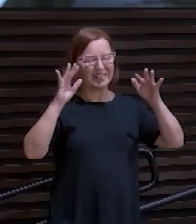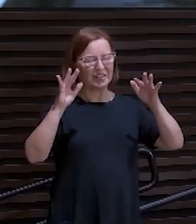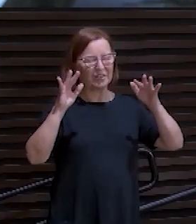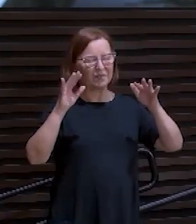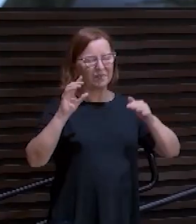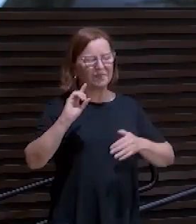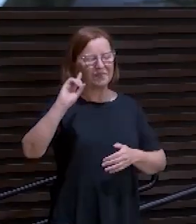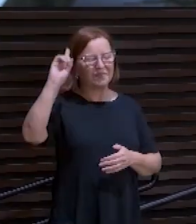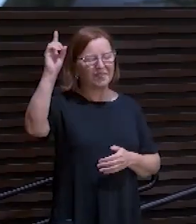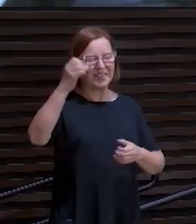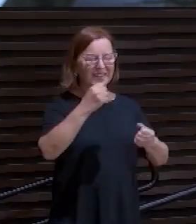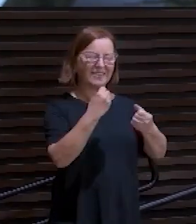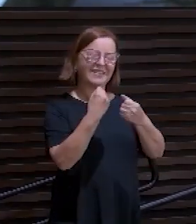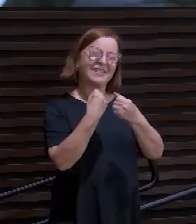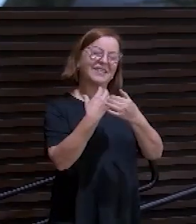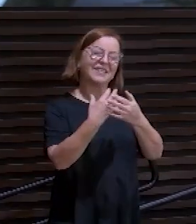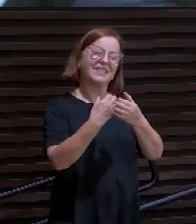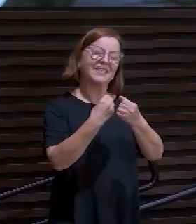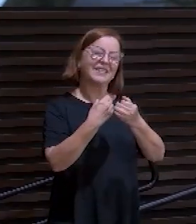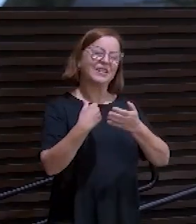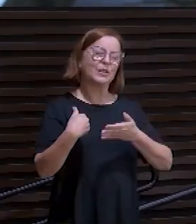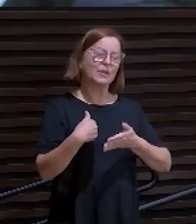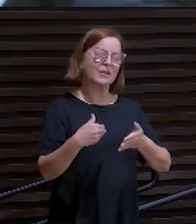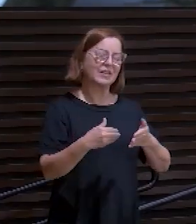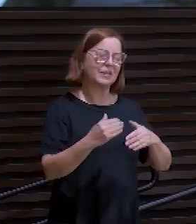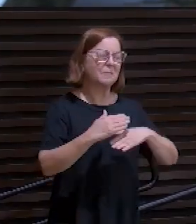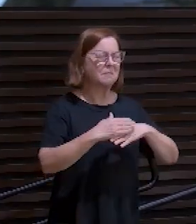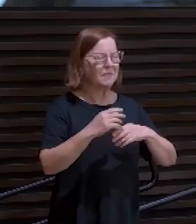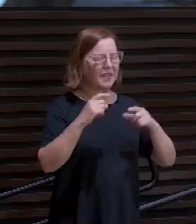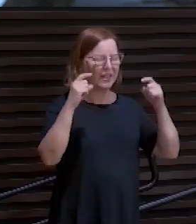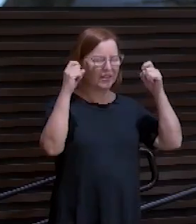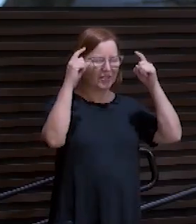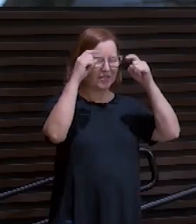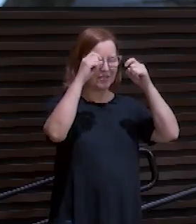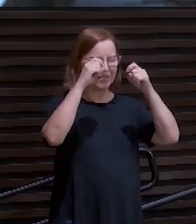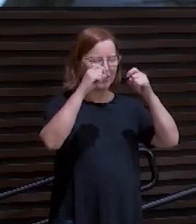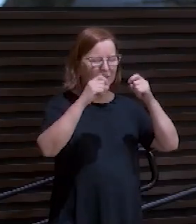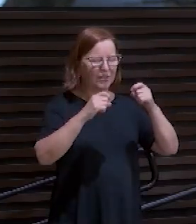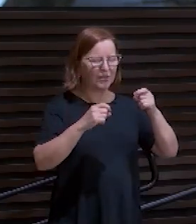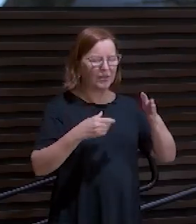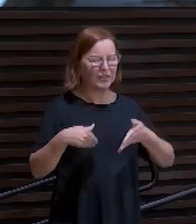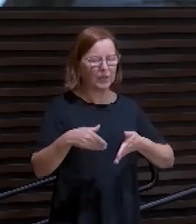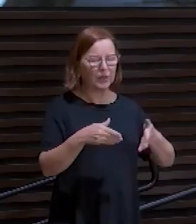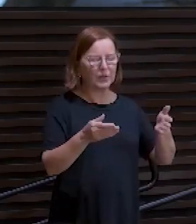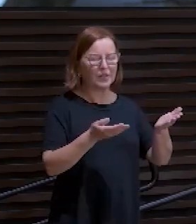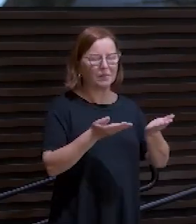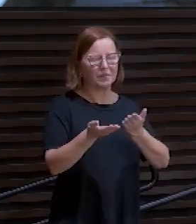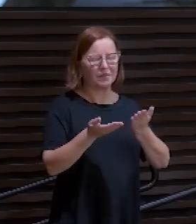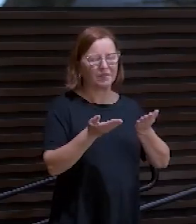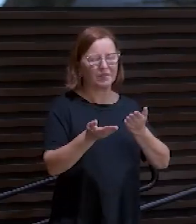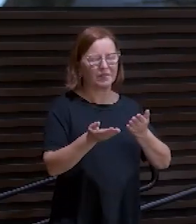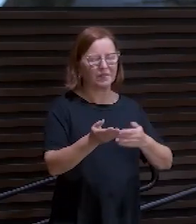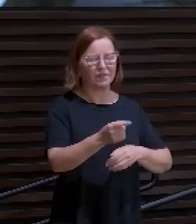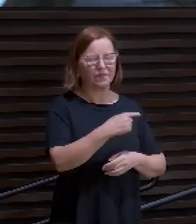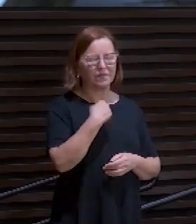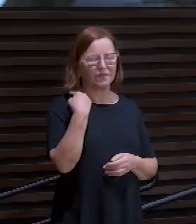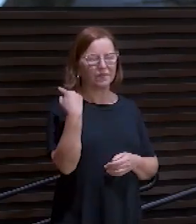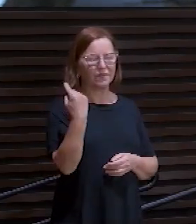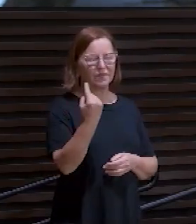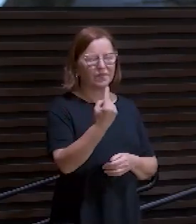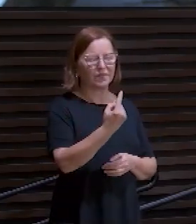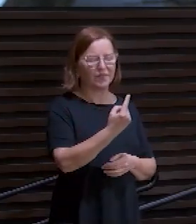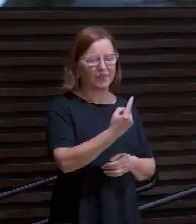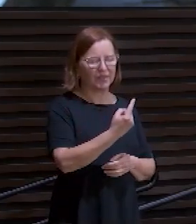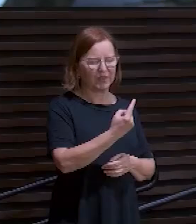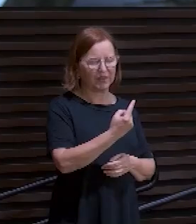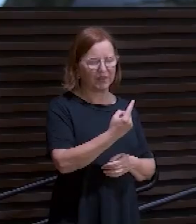Deus que nos ensina o caminho mais difícil, que é o caminho do serviço. Nós somos ávidos, Senhor Deus, por